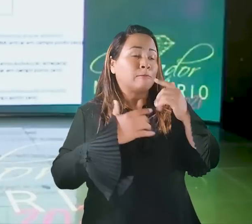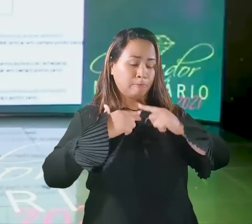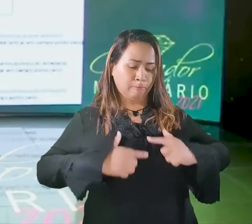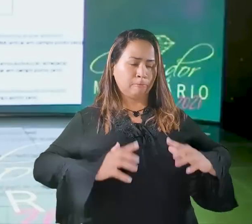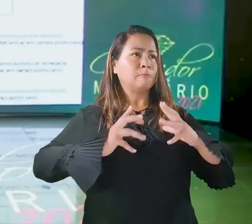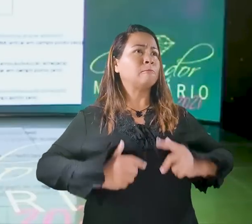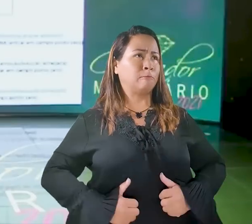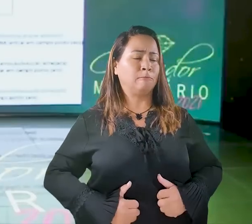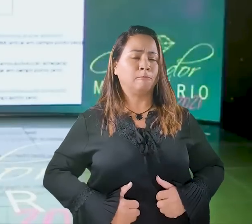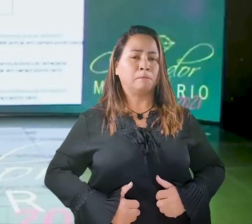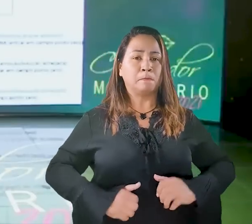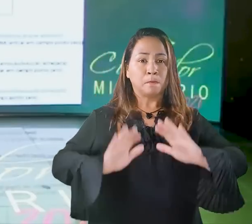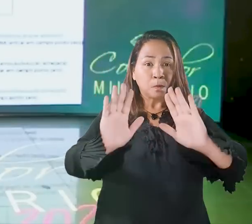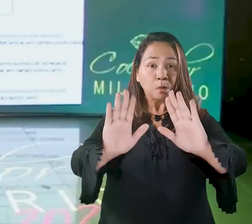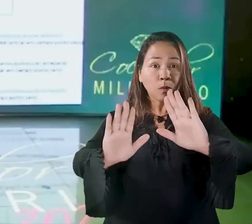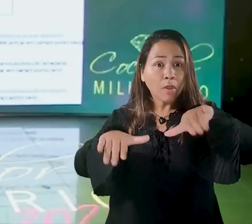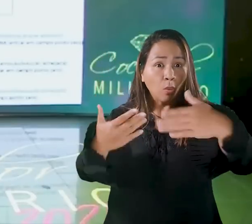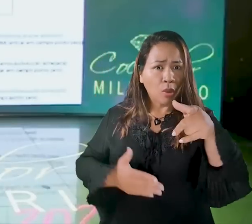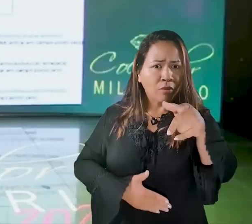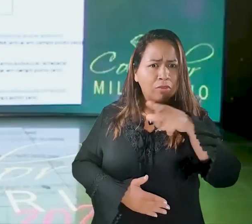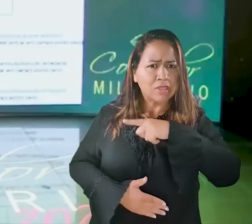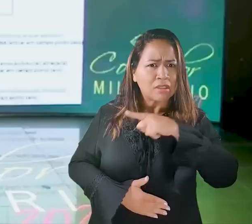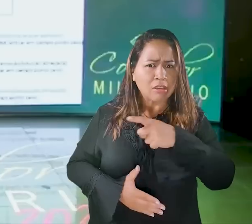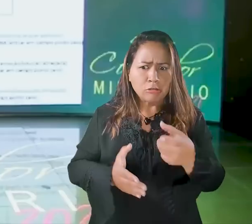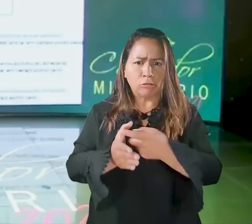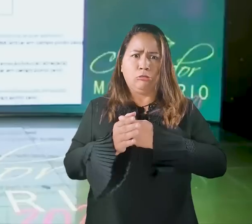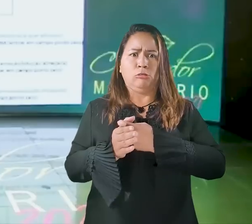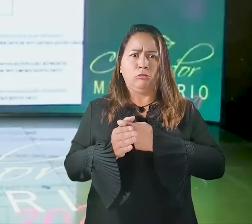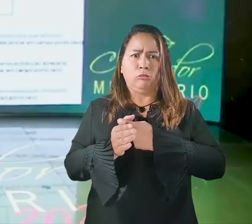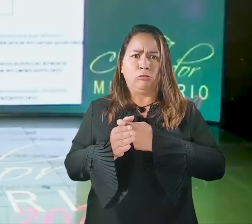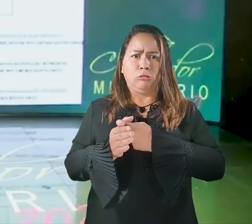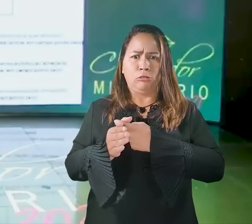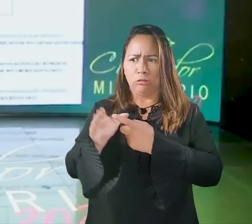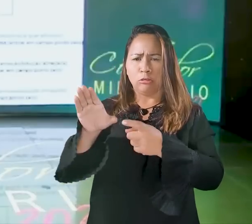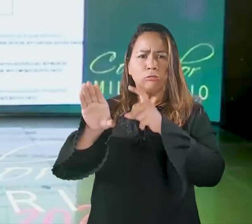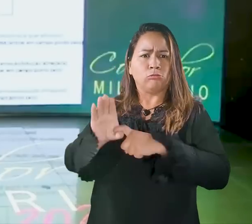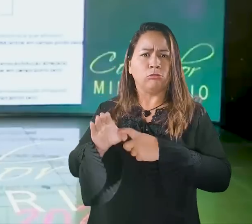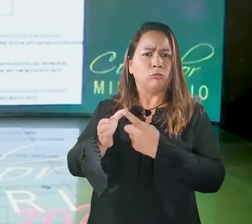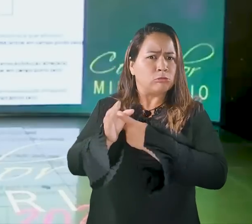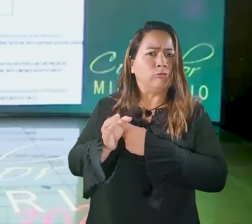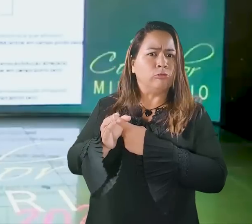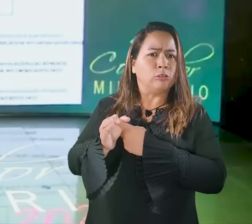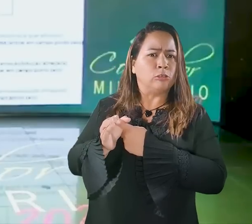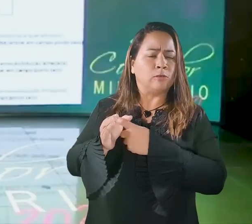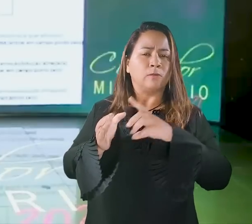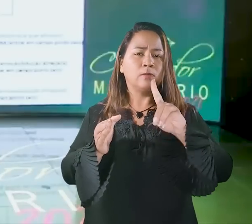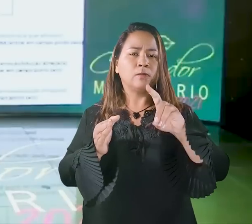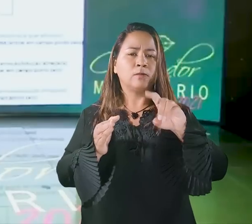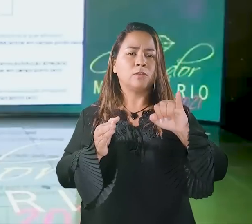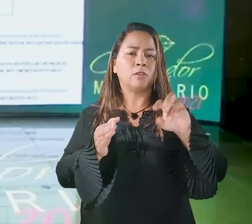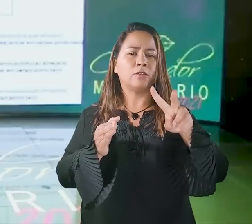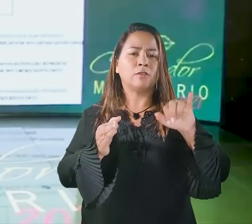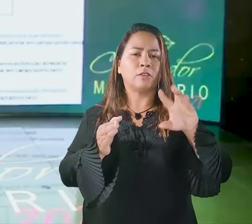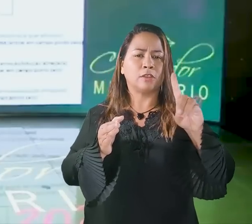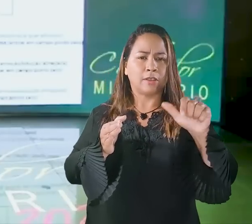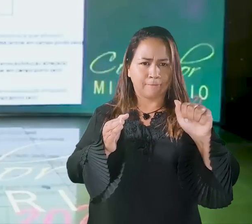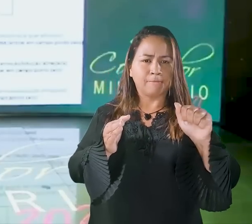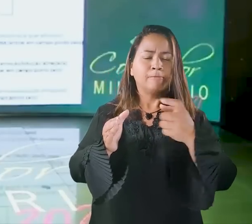Quando você tem dívidas, você não prospera. Lógico, o universo é lindo. É tudo muito